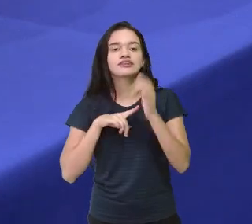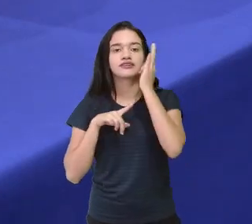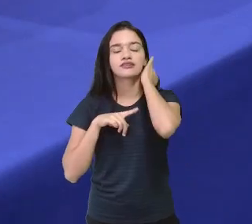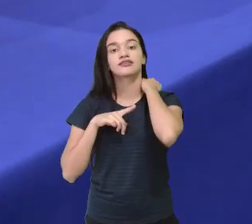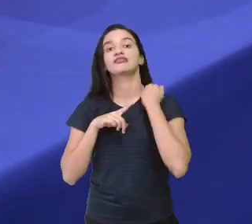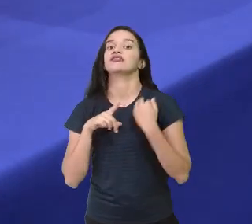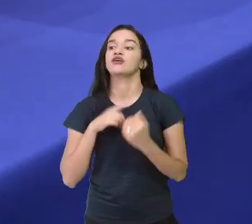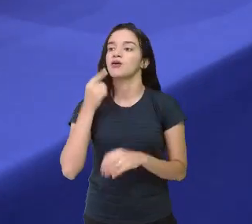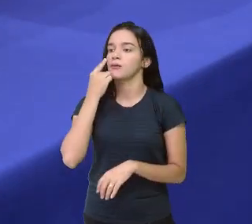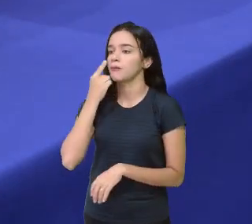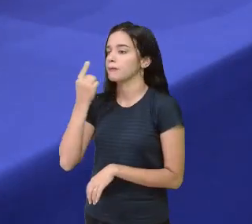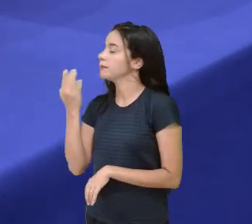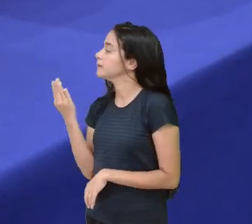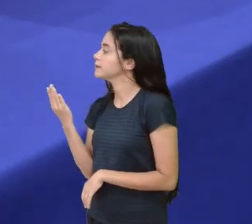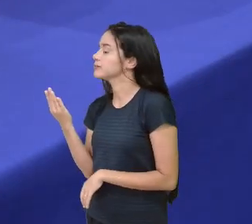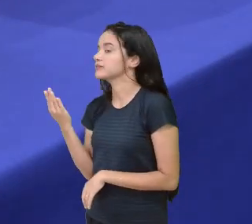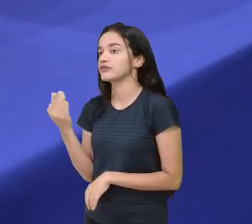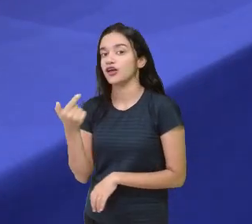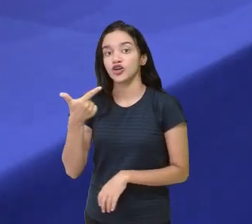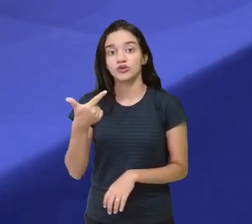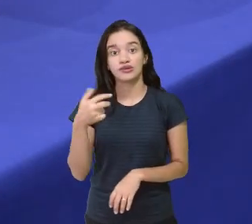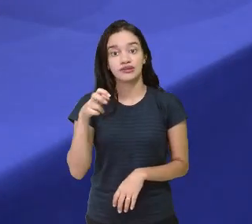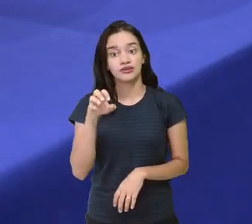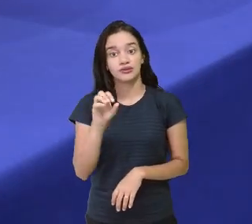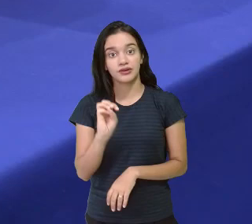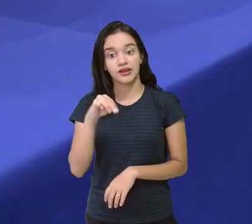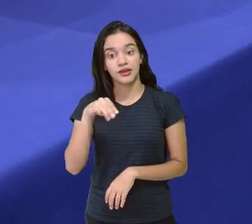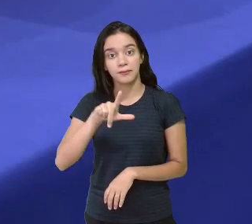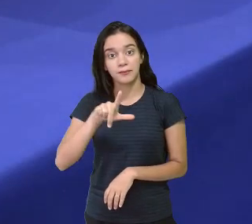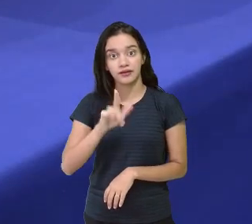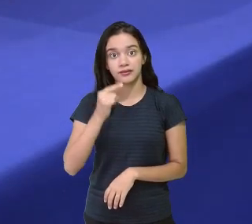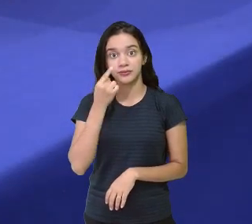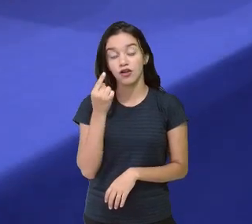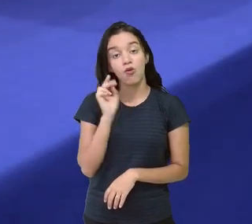ele é graduado, ele tem aqui 250 ml esse daqui.